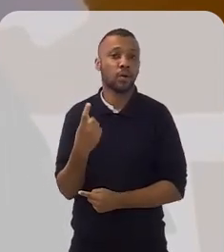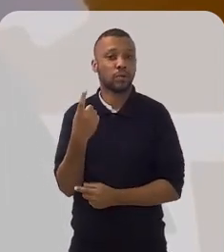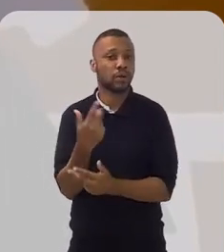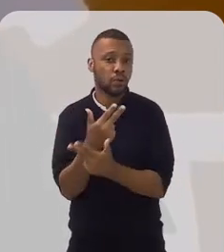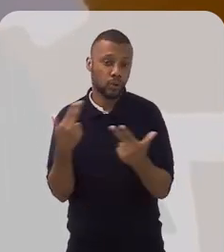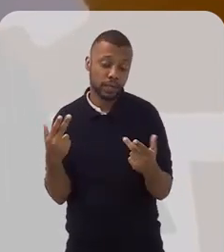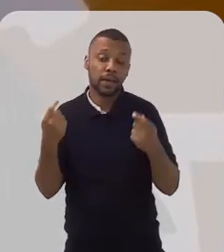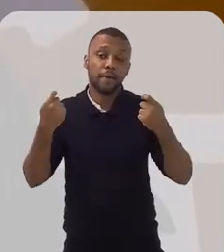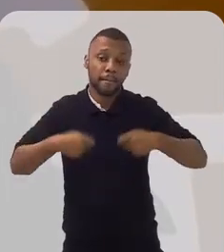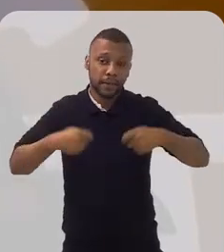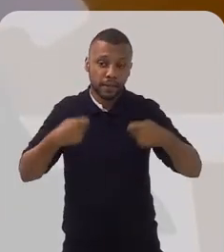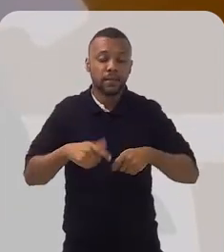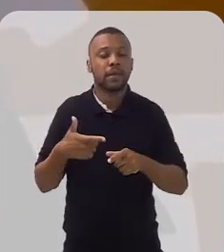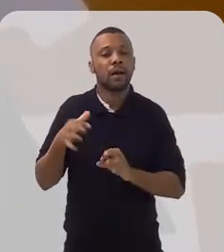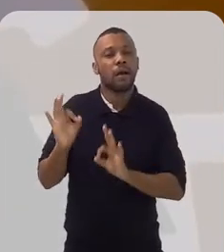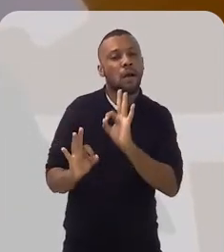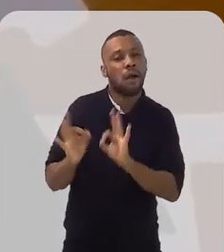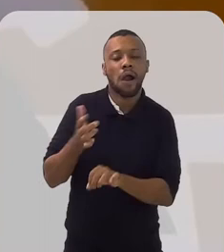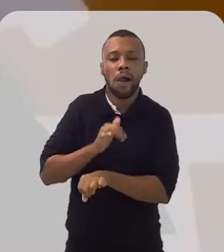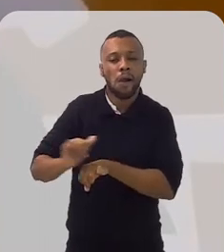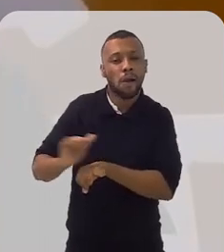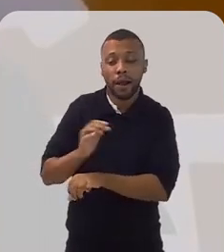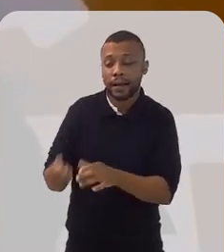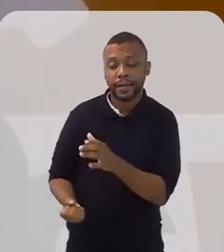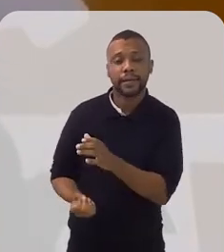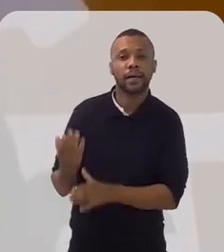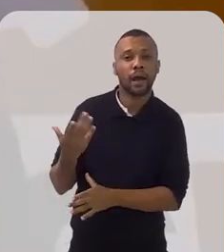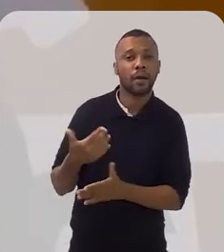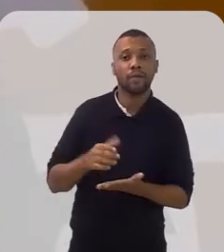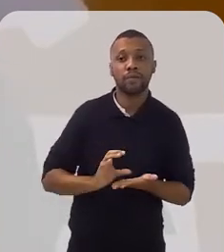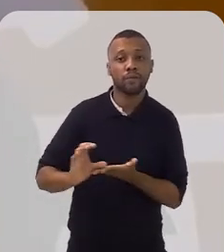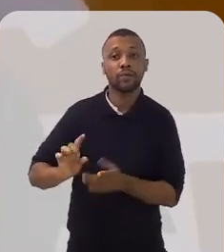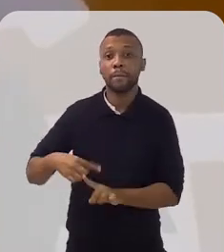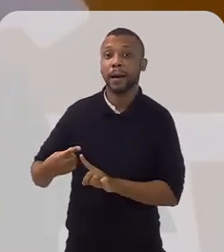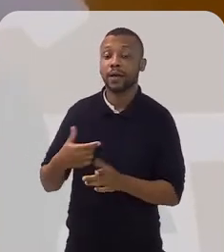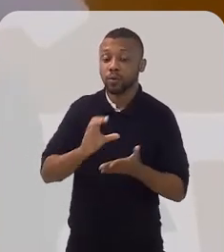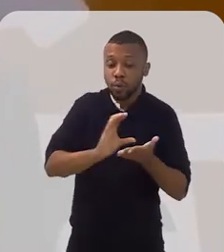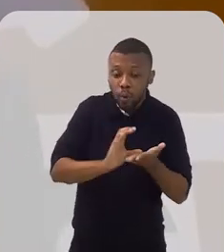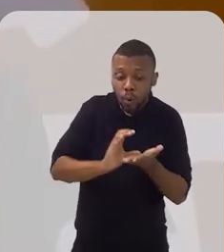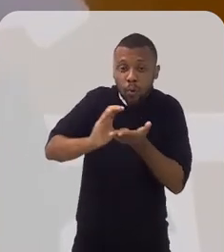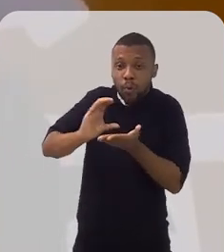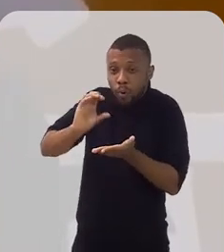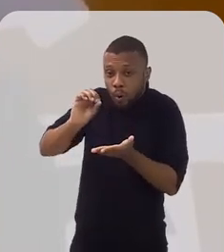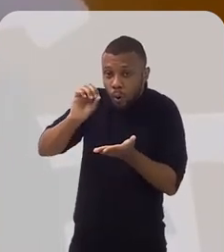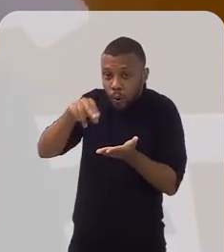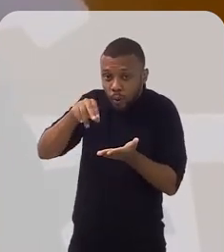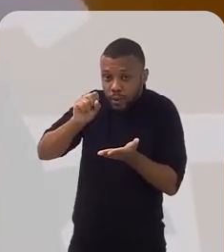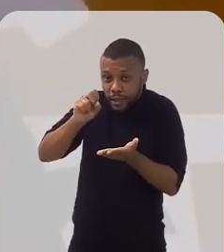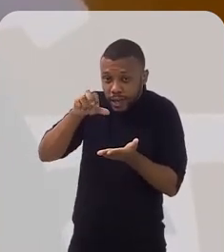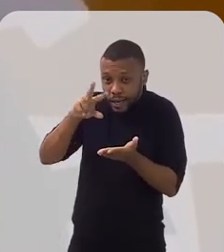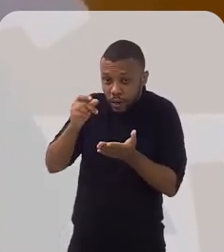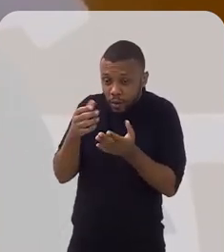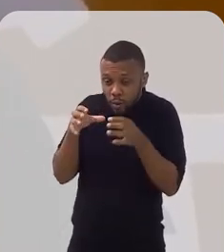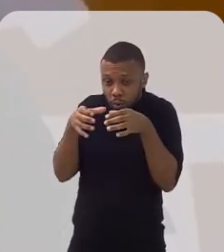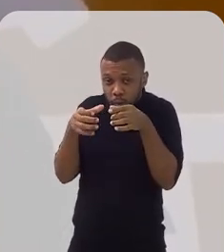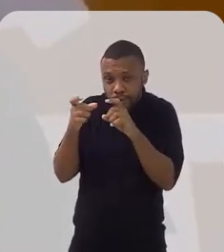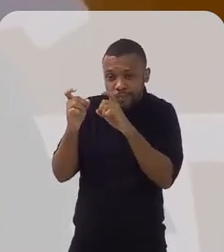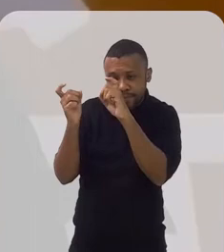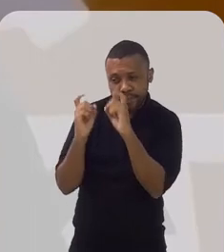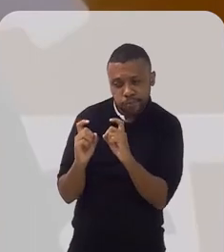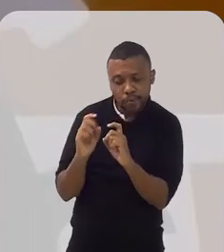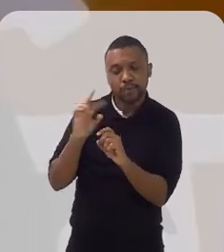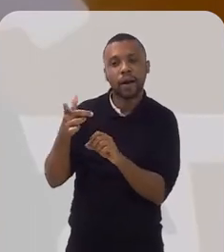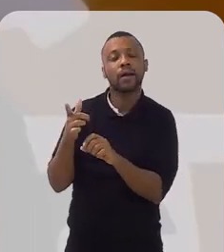única coisa que se precisa fazer é criar o fundo e criar o conselho que vai gerir aquele recurso, né? E esse dinheiro ele pode